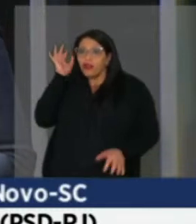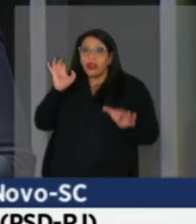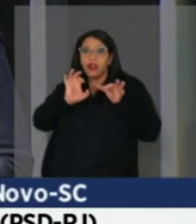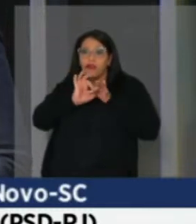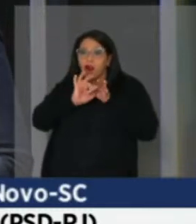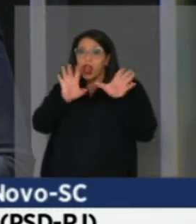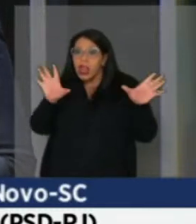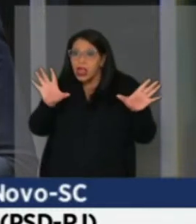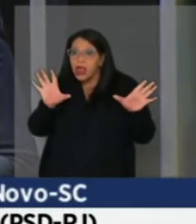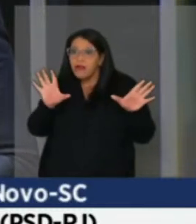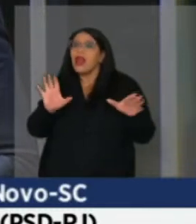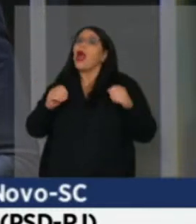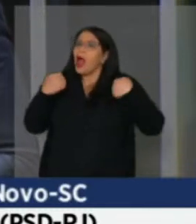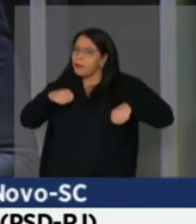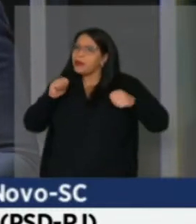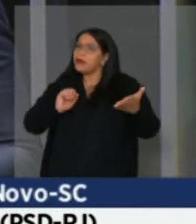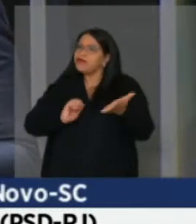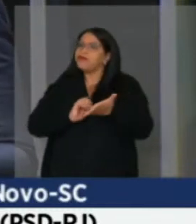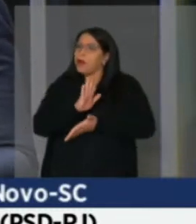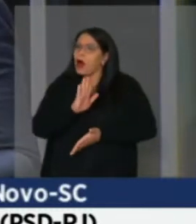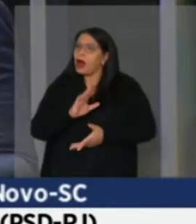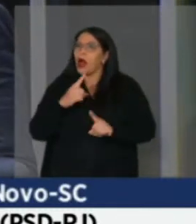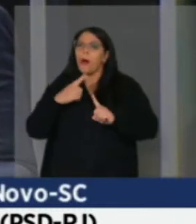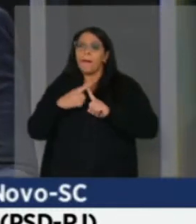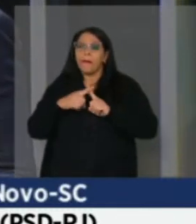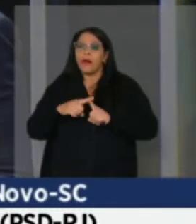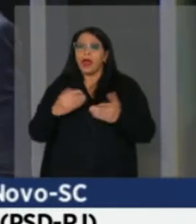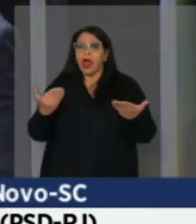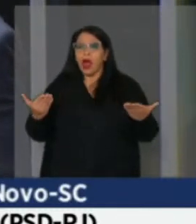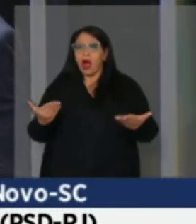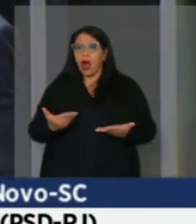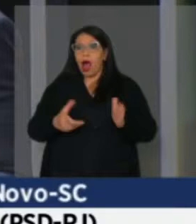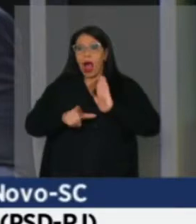ela deveria ser cassada, porque as atitudes cometidas